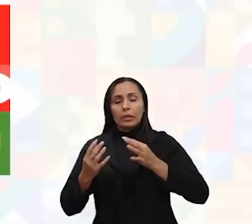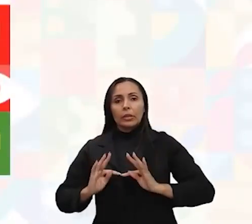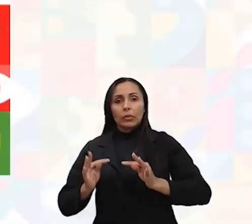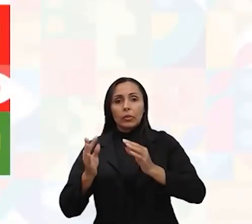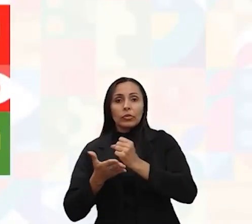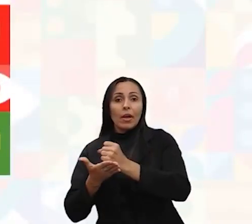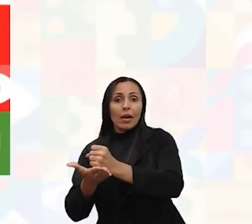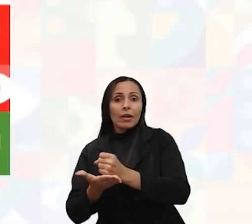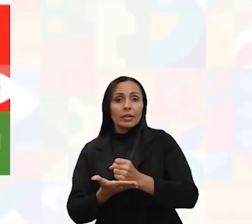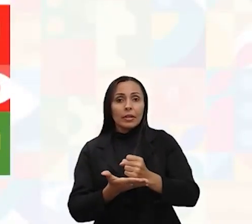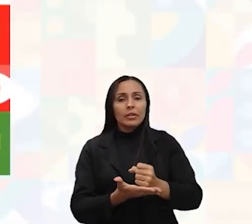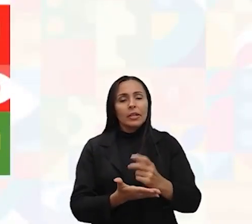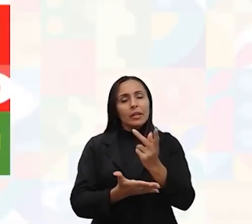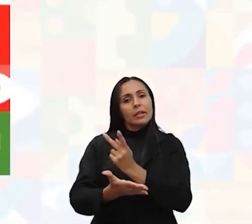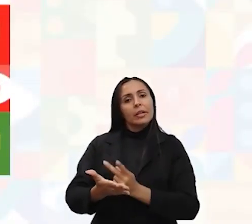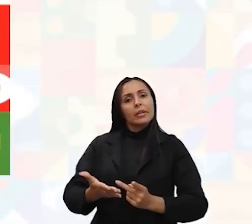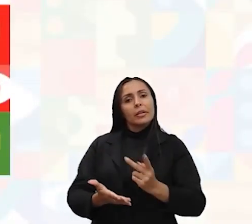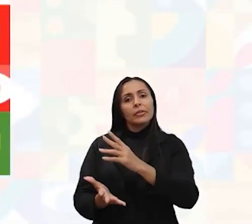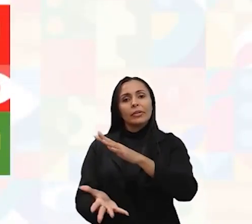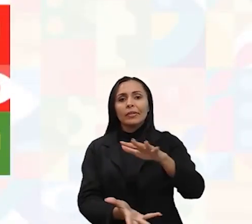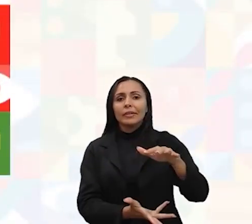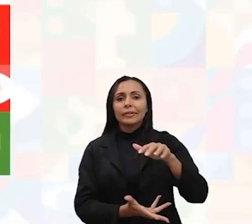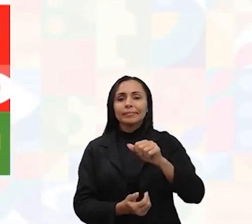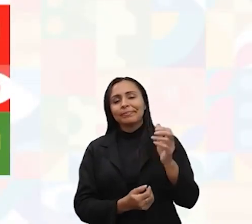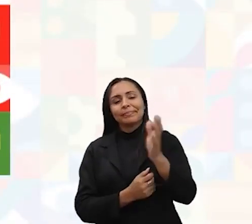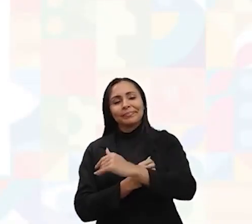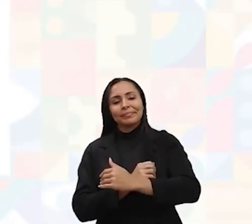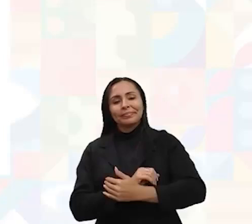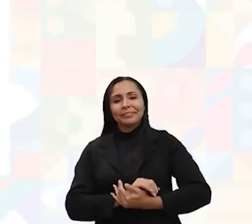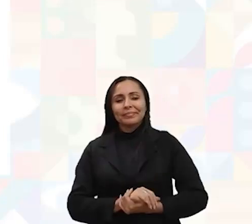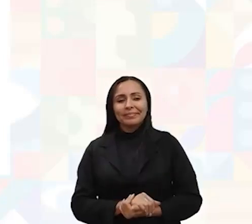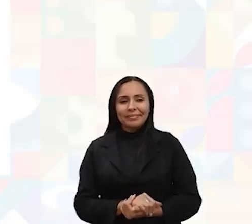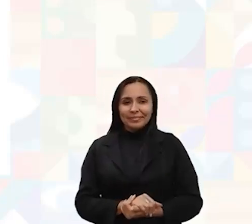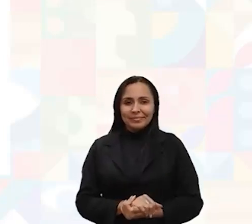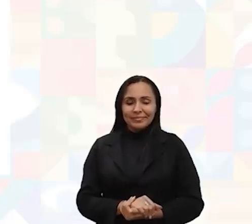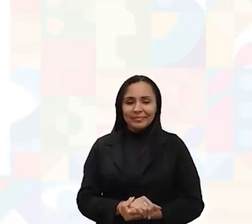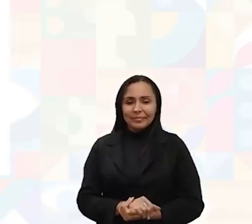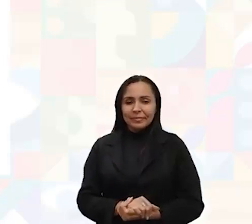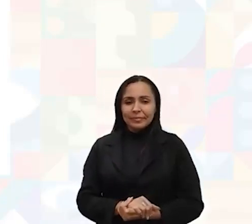assistivas e desenho universal. Vamos lá?